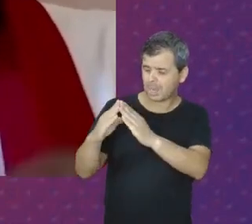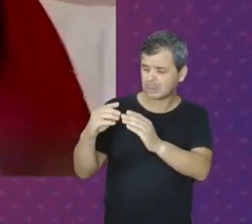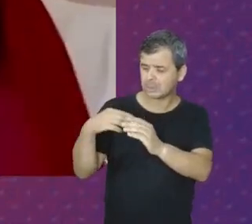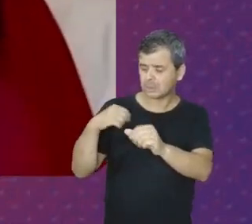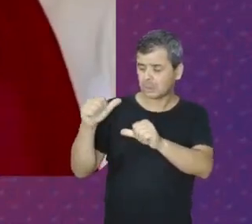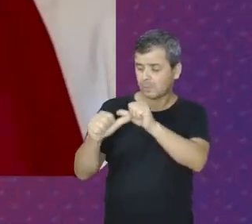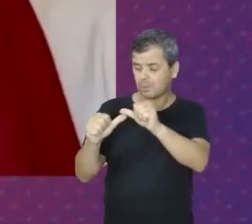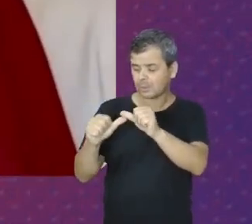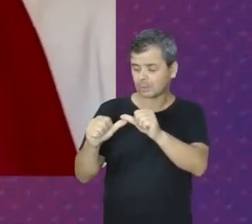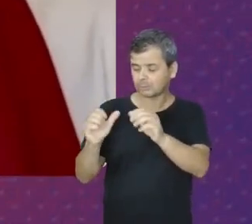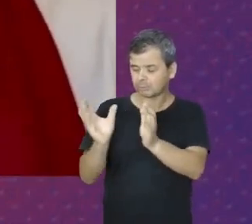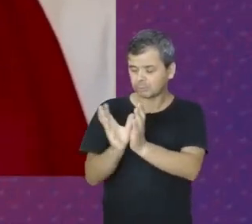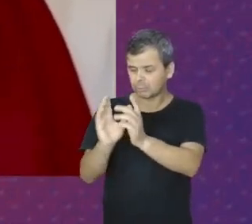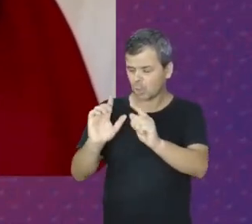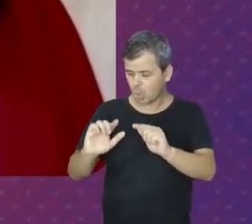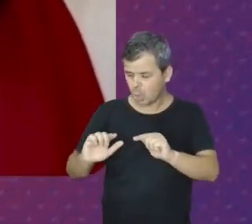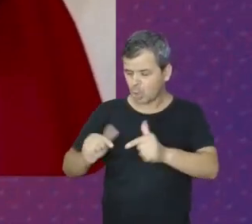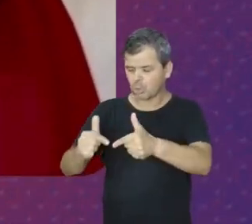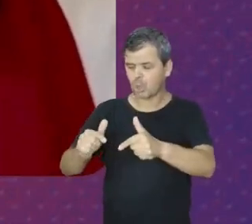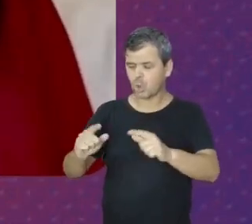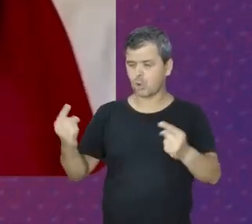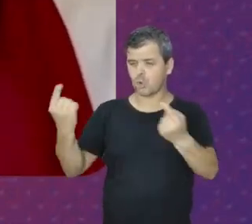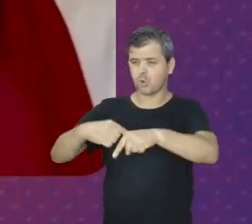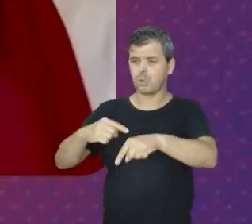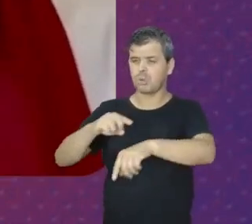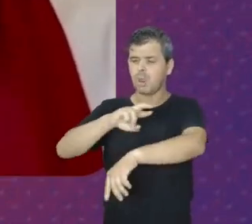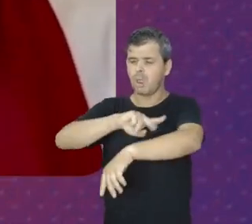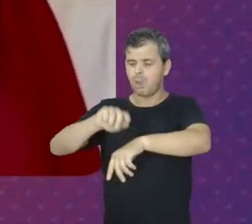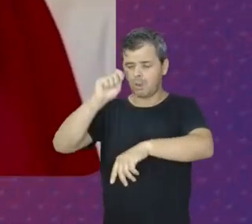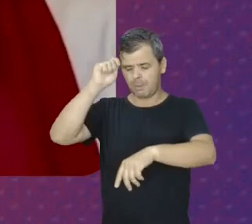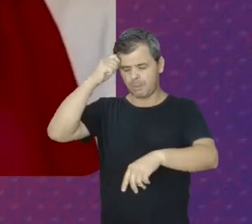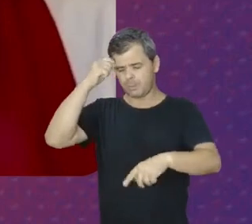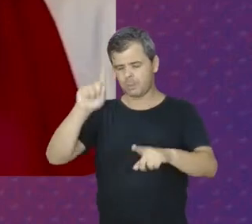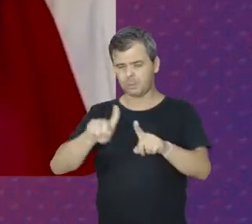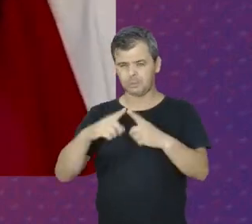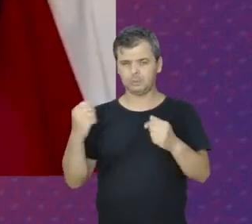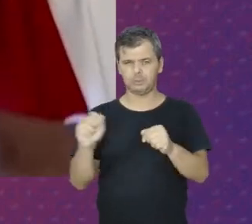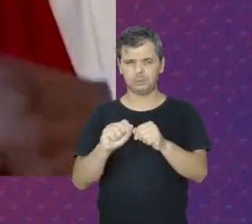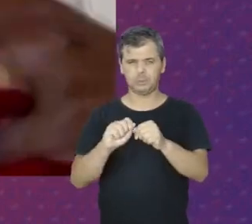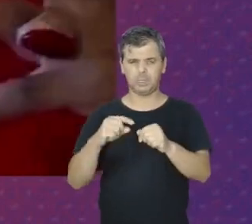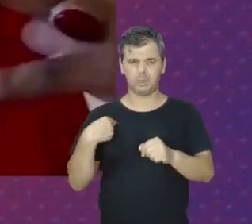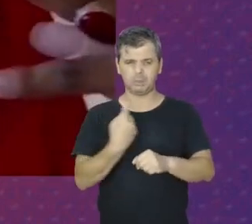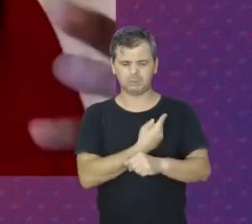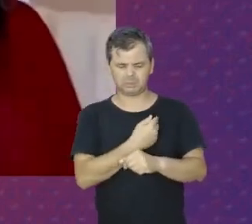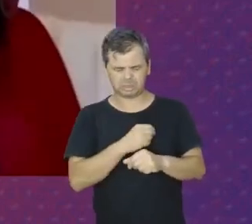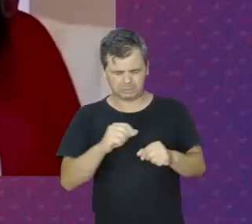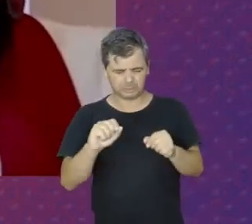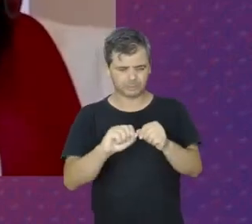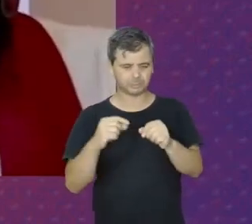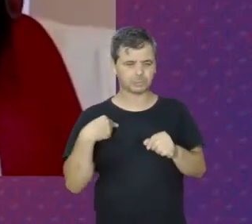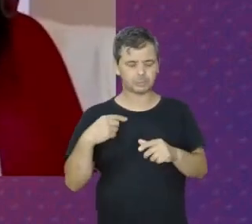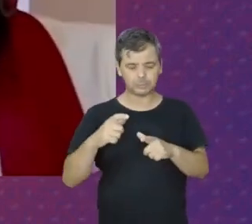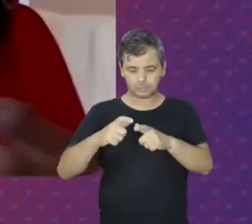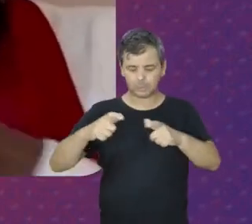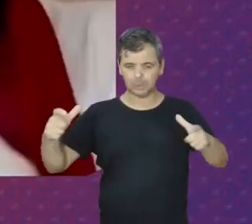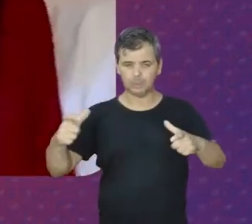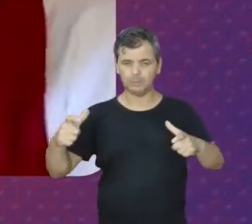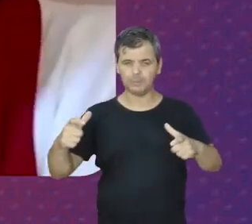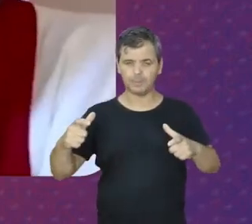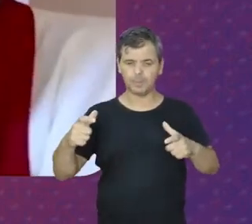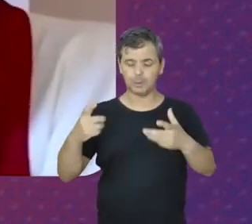quilombo para combater o racismo. Eu preciso compreender a grandiosidade